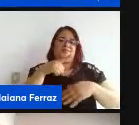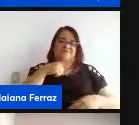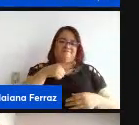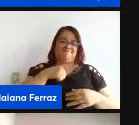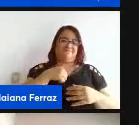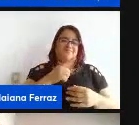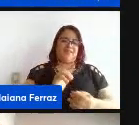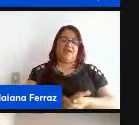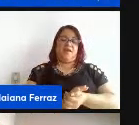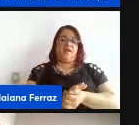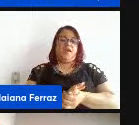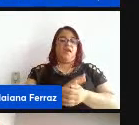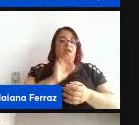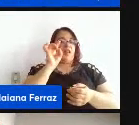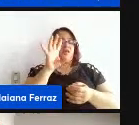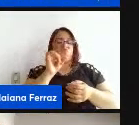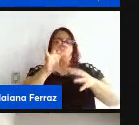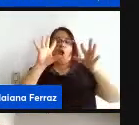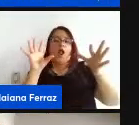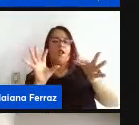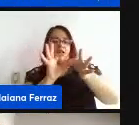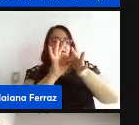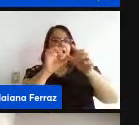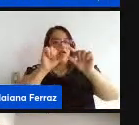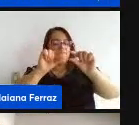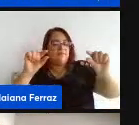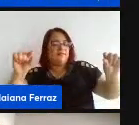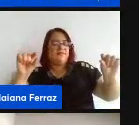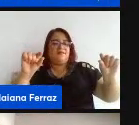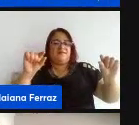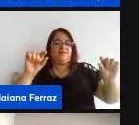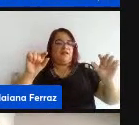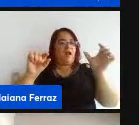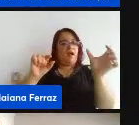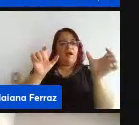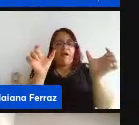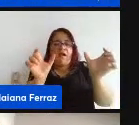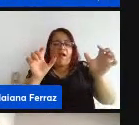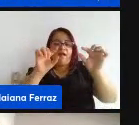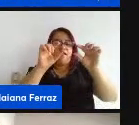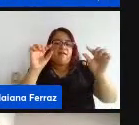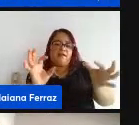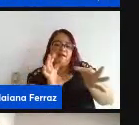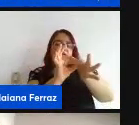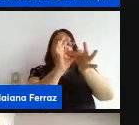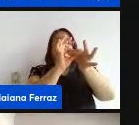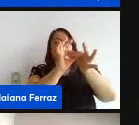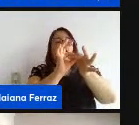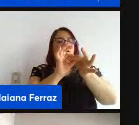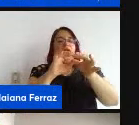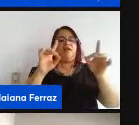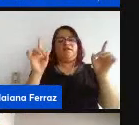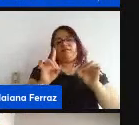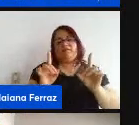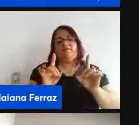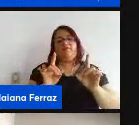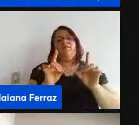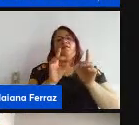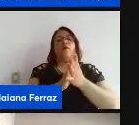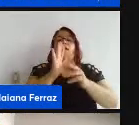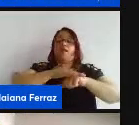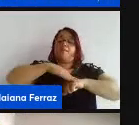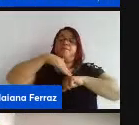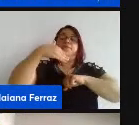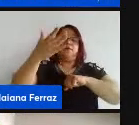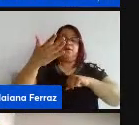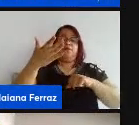é ligar um fato, é ligar um fato a outro de maneira que se possa coordenar duas ideias de maneira aditiva. Mas